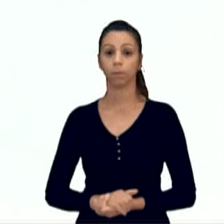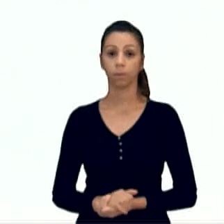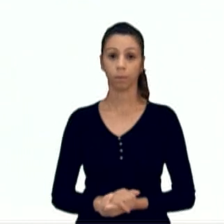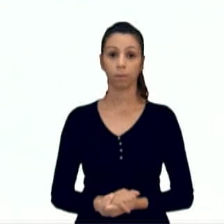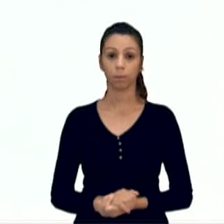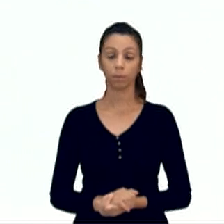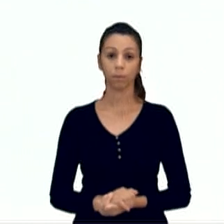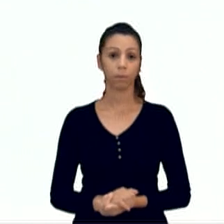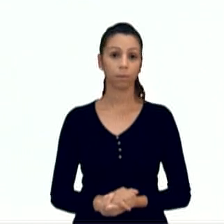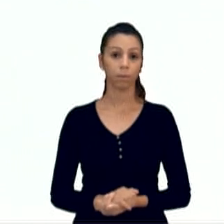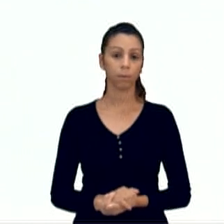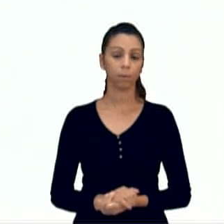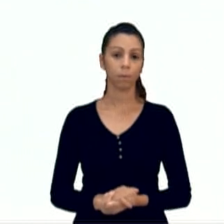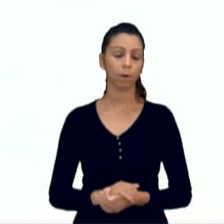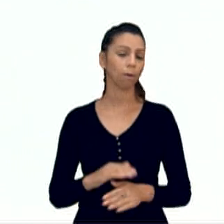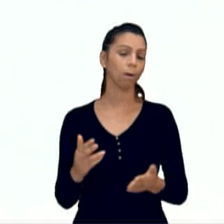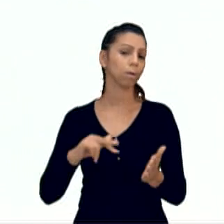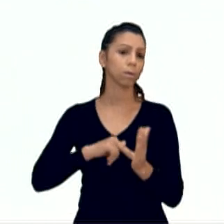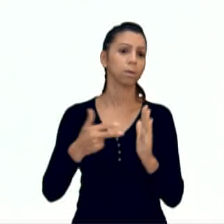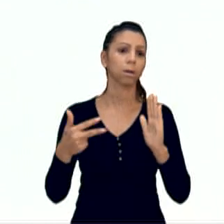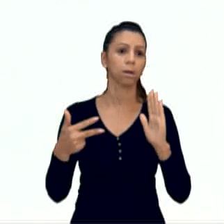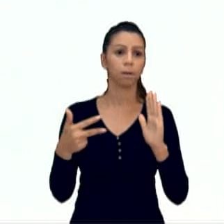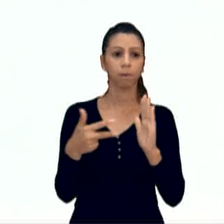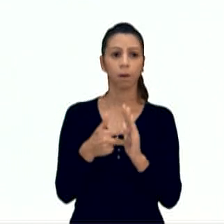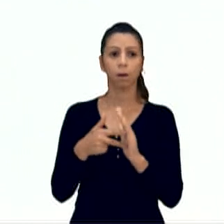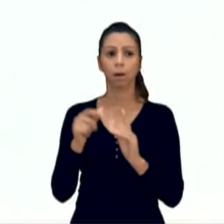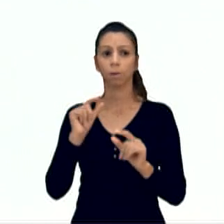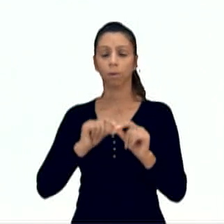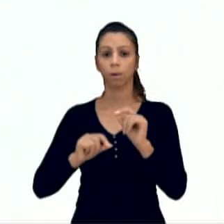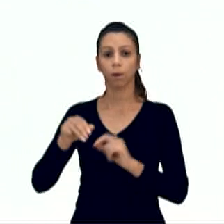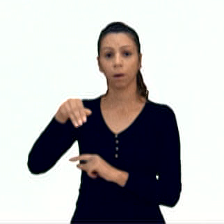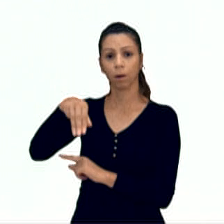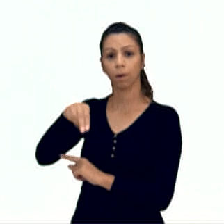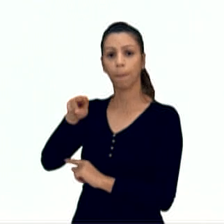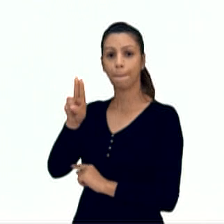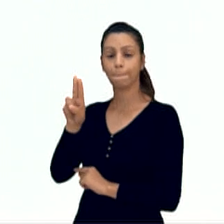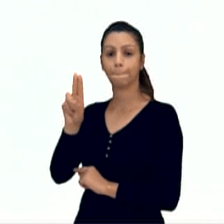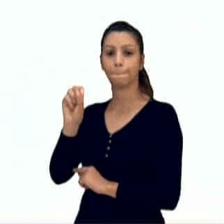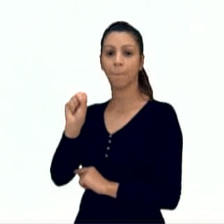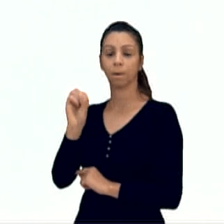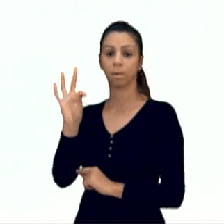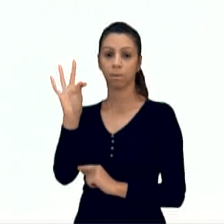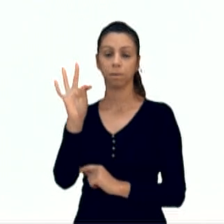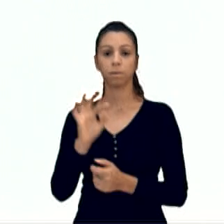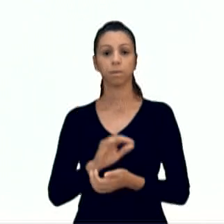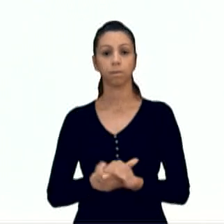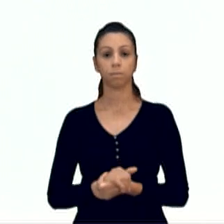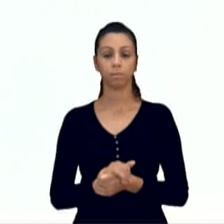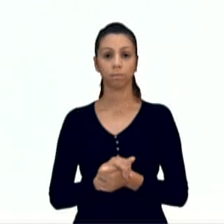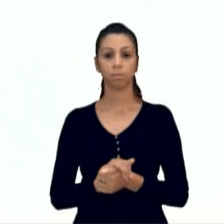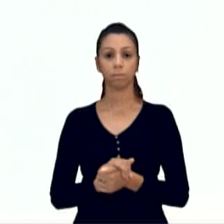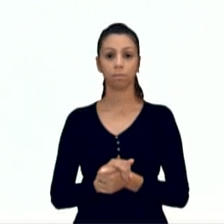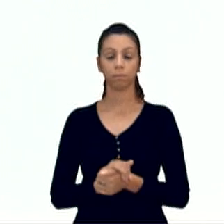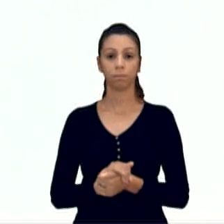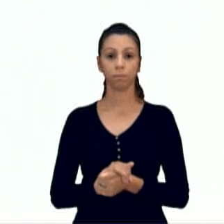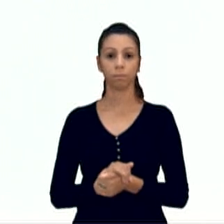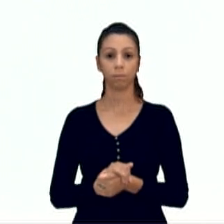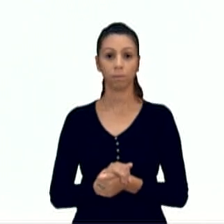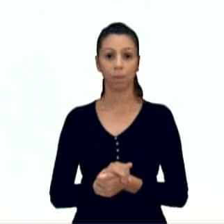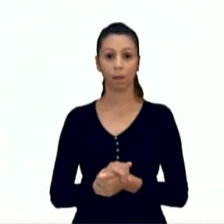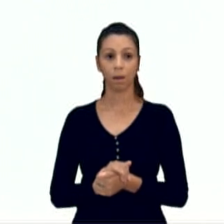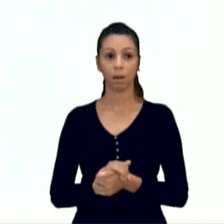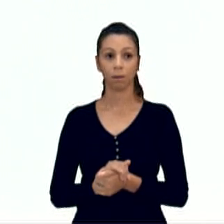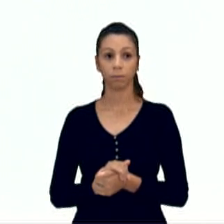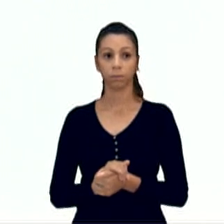Agora, qual o sentido do must nessa frase? Olha lá. This towel must be very heavy. Essa toalha deve estar